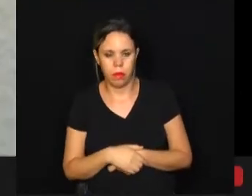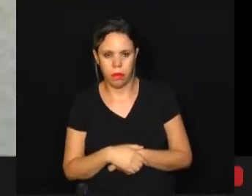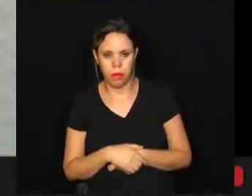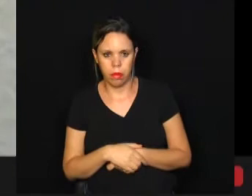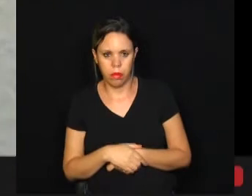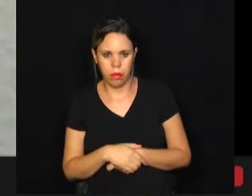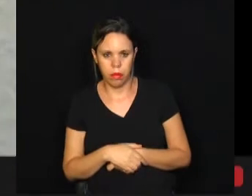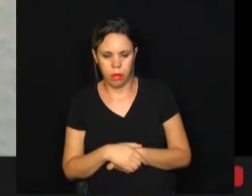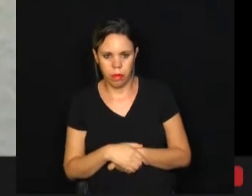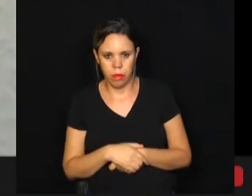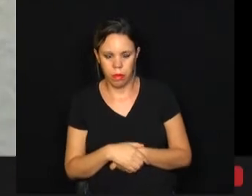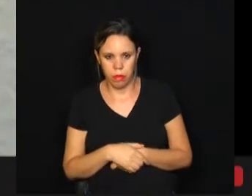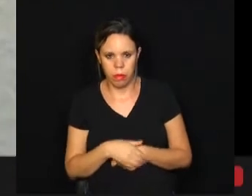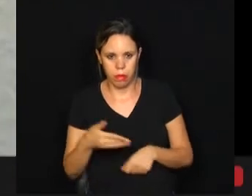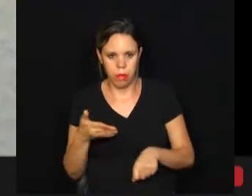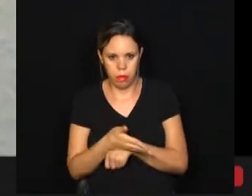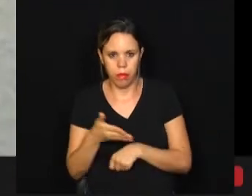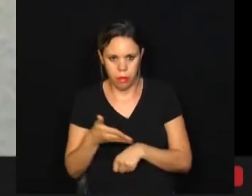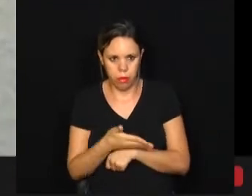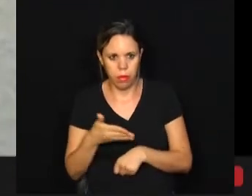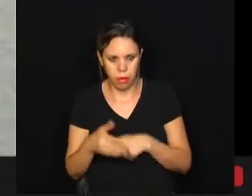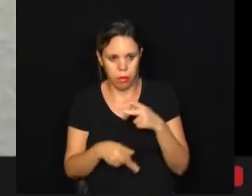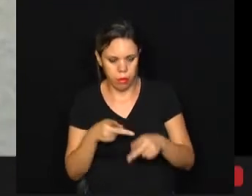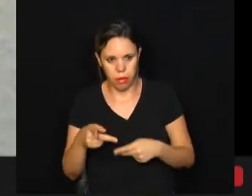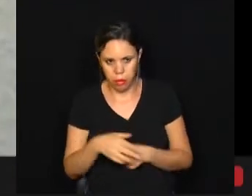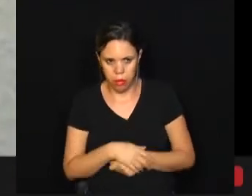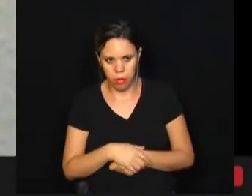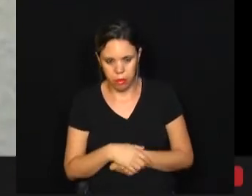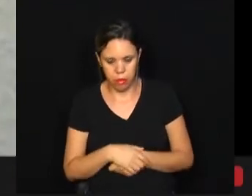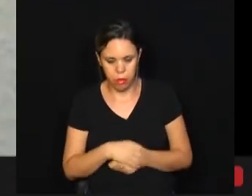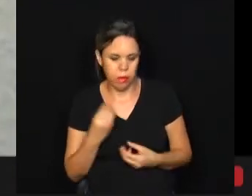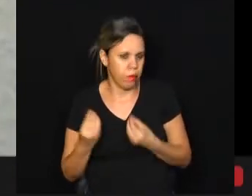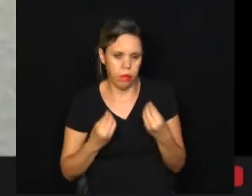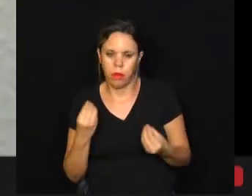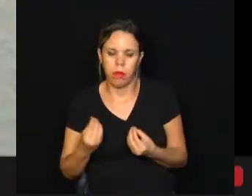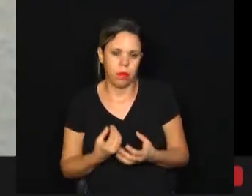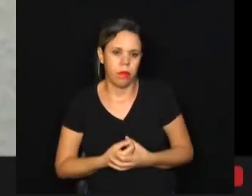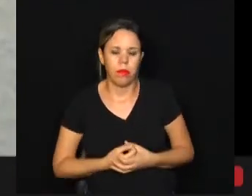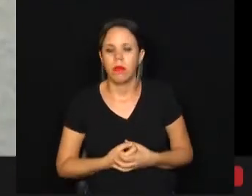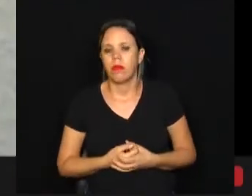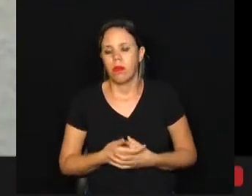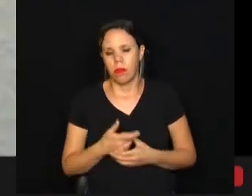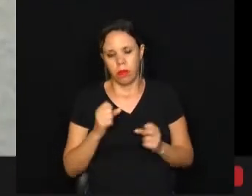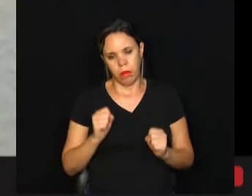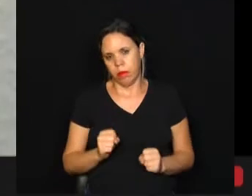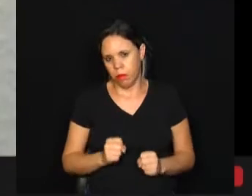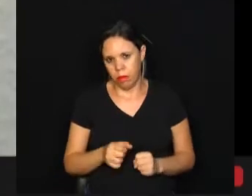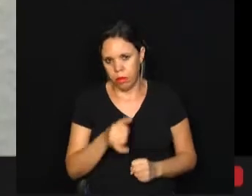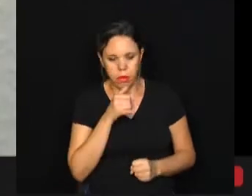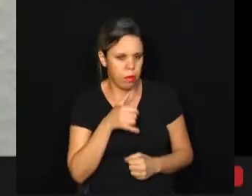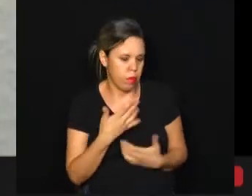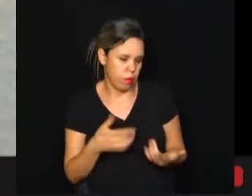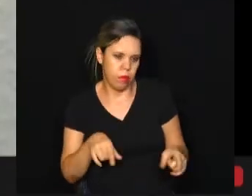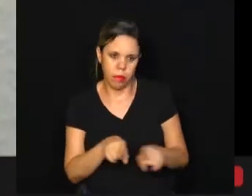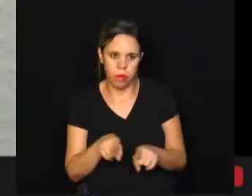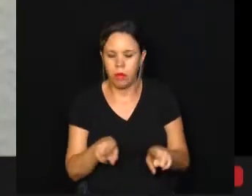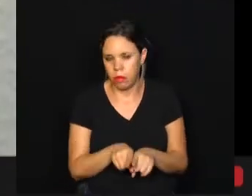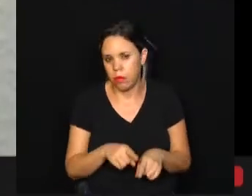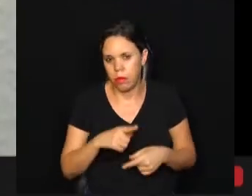de acesso à população, né, como que fica? Como que a gente pode também